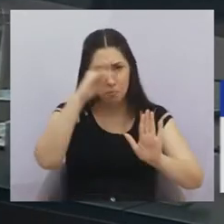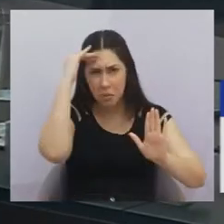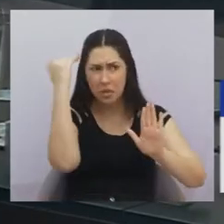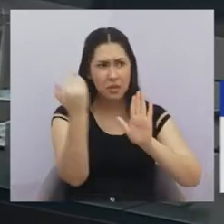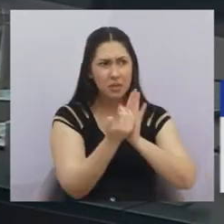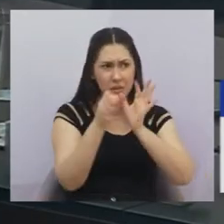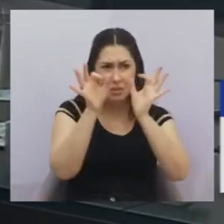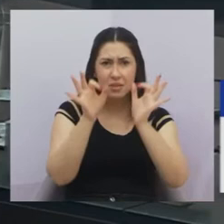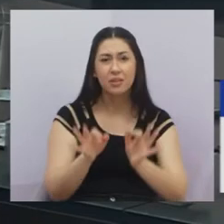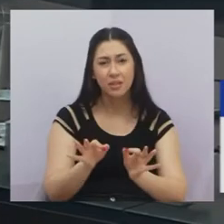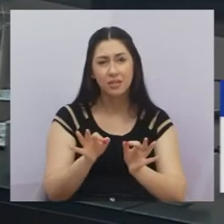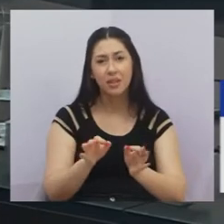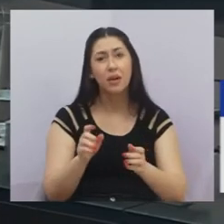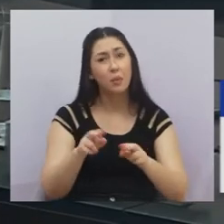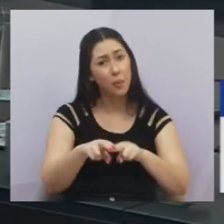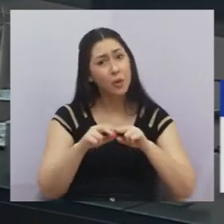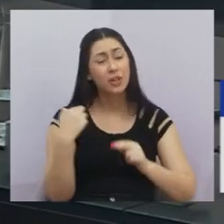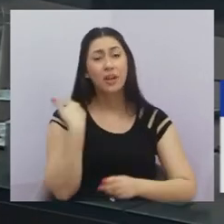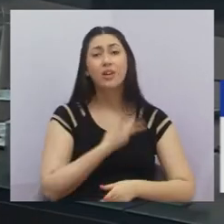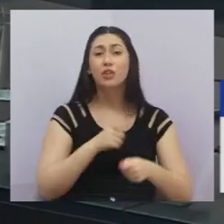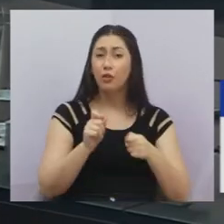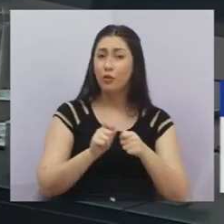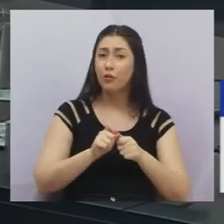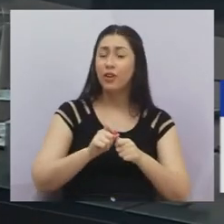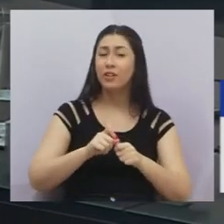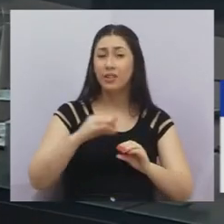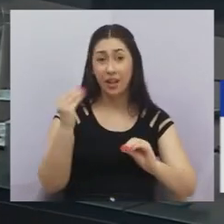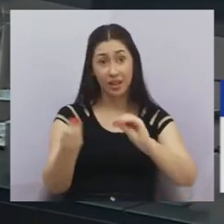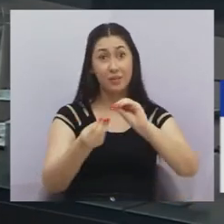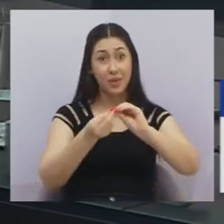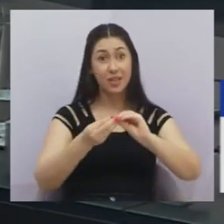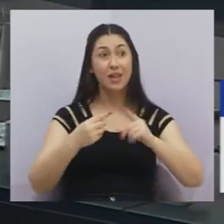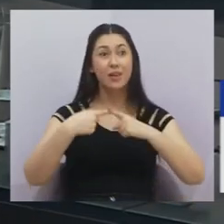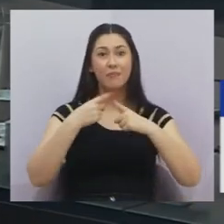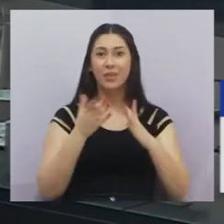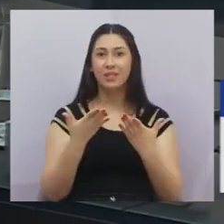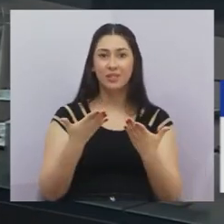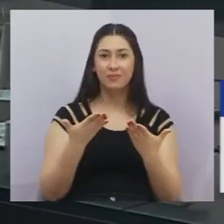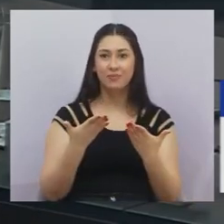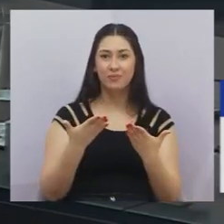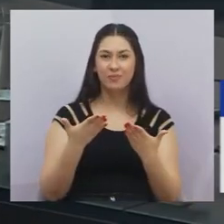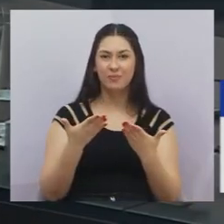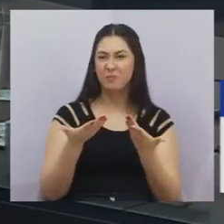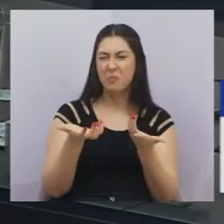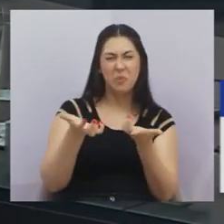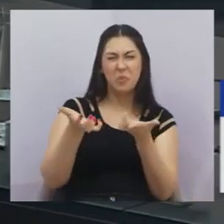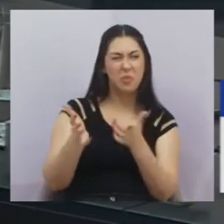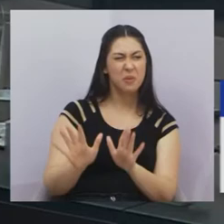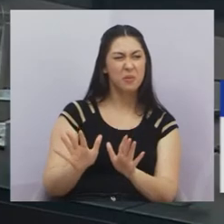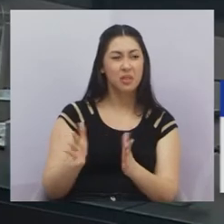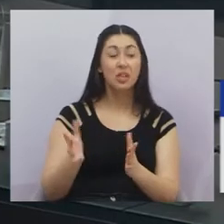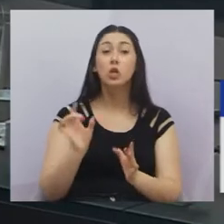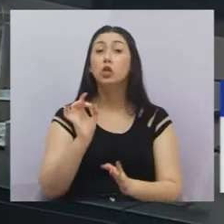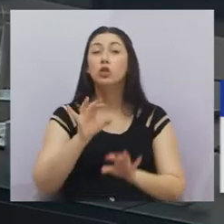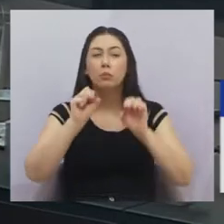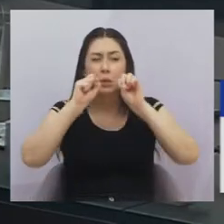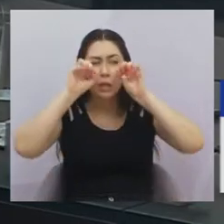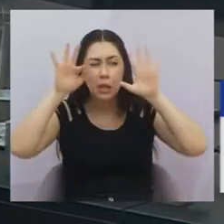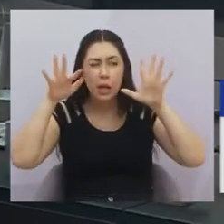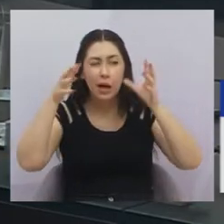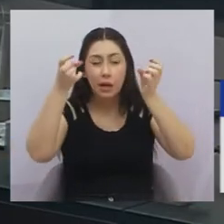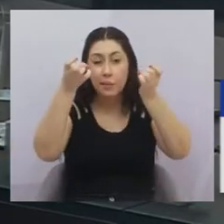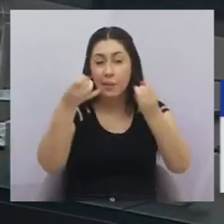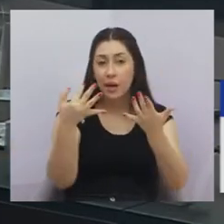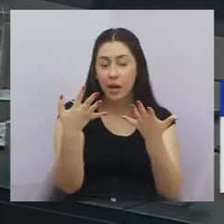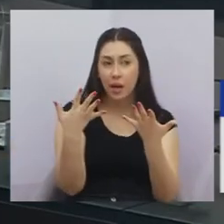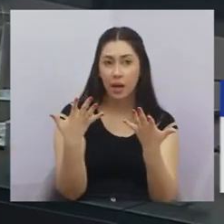colocar essas emendas em votação. Infelizmente, elas foram barradas nas comissões, só para ficar claro para a população que